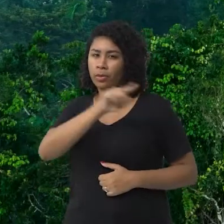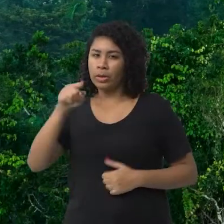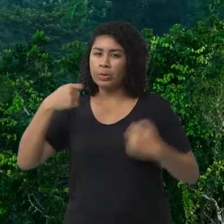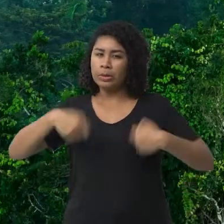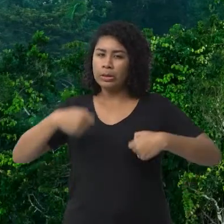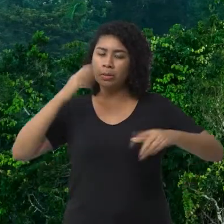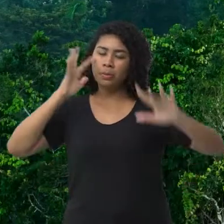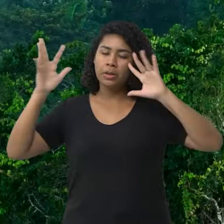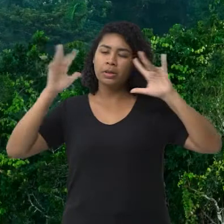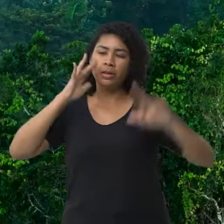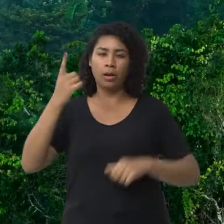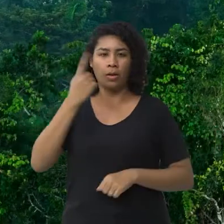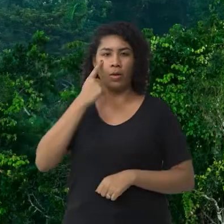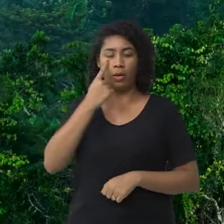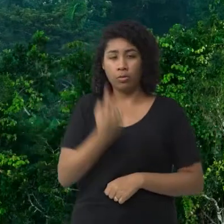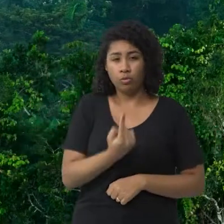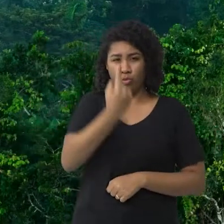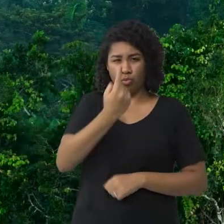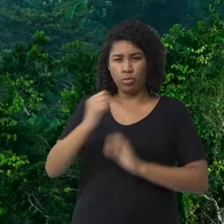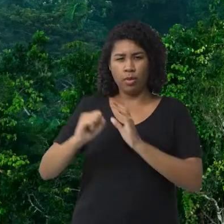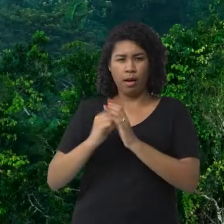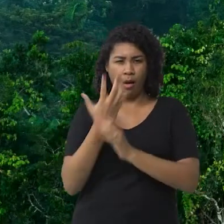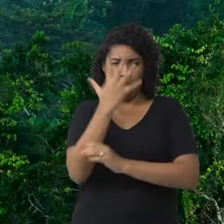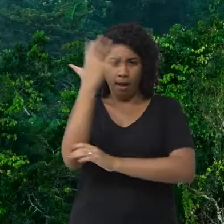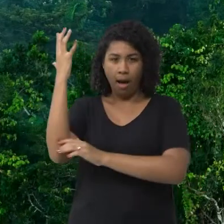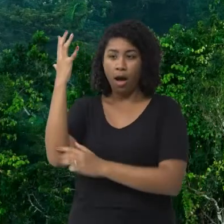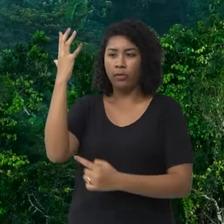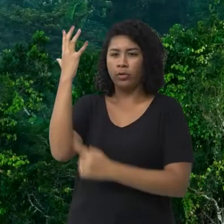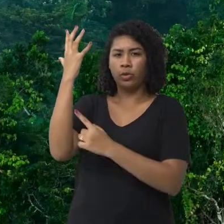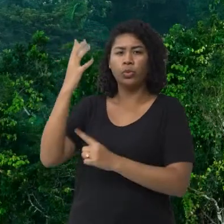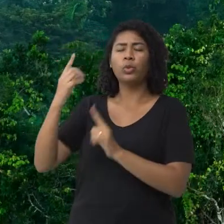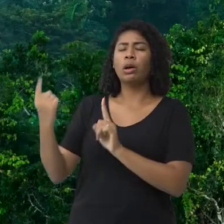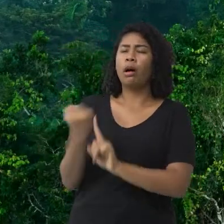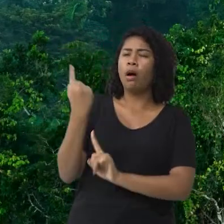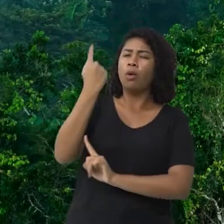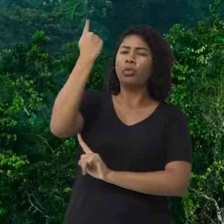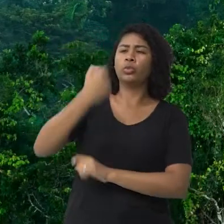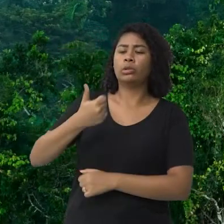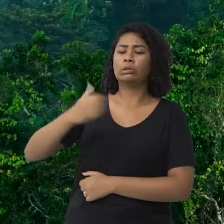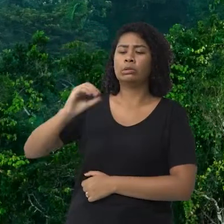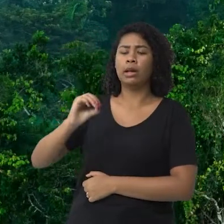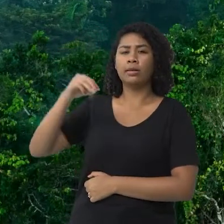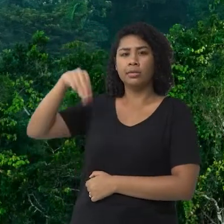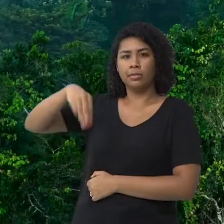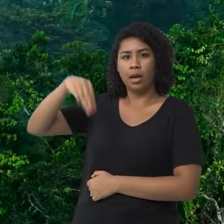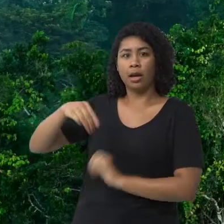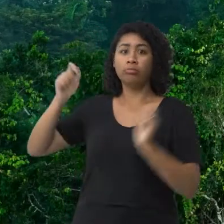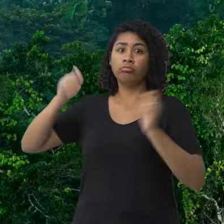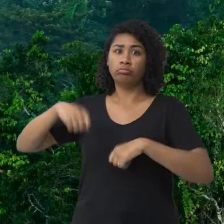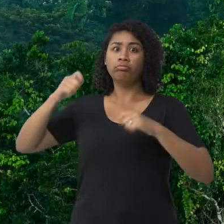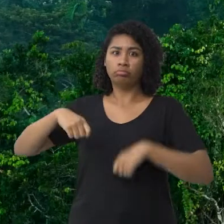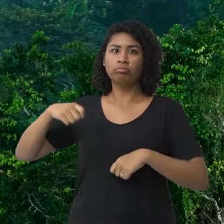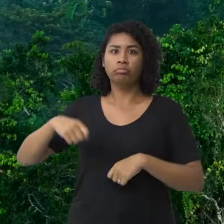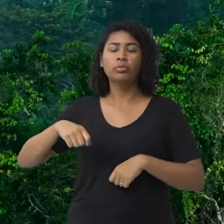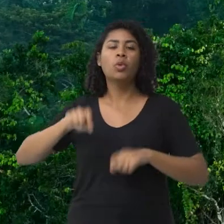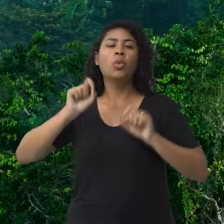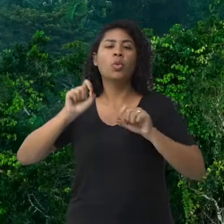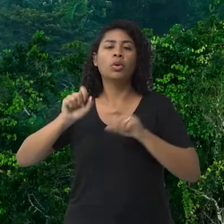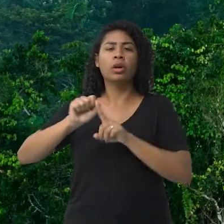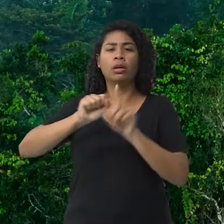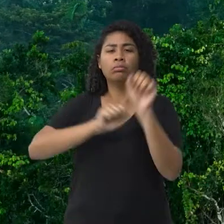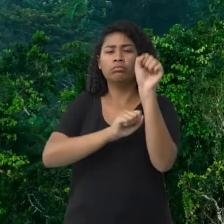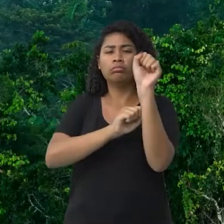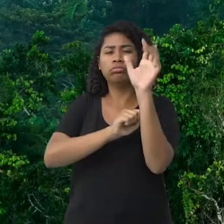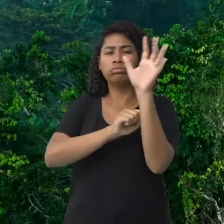uma única árvore de 10 metros de altura consegue lançar na atmosfera em forma de